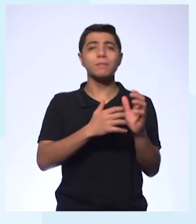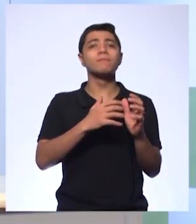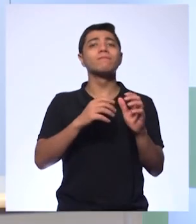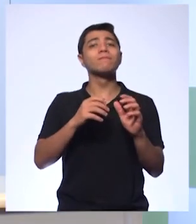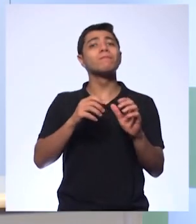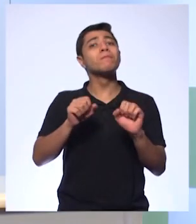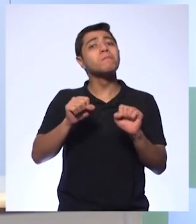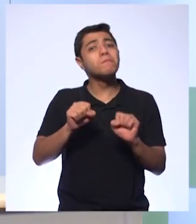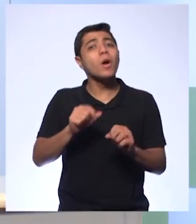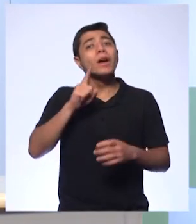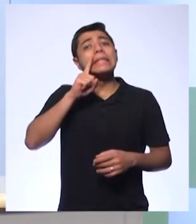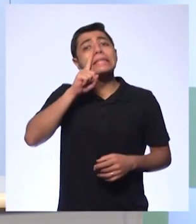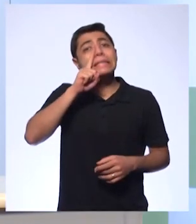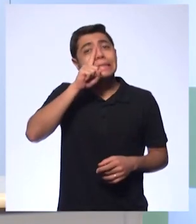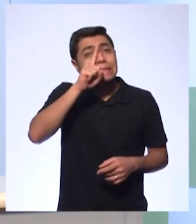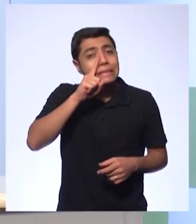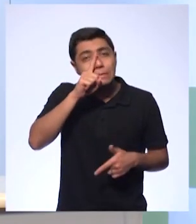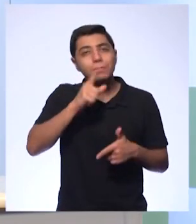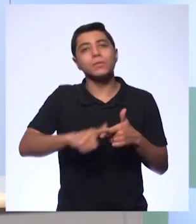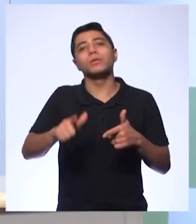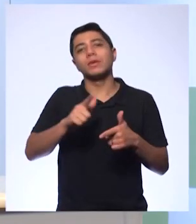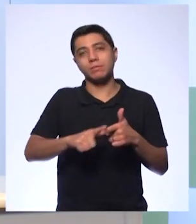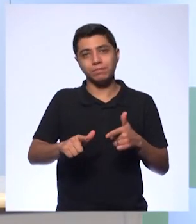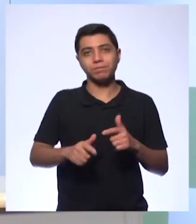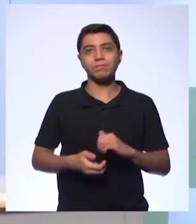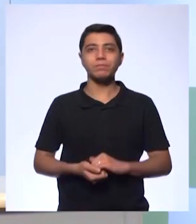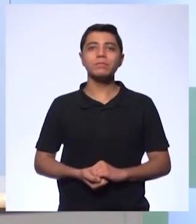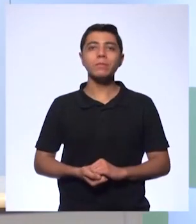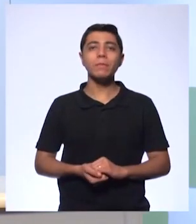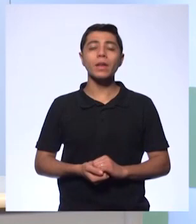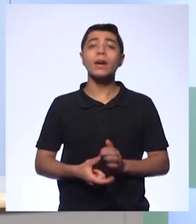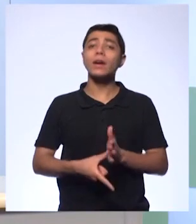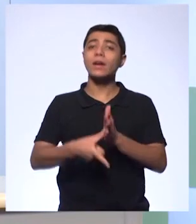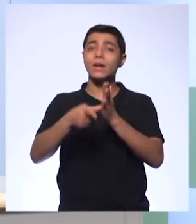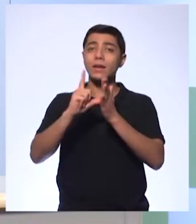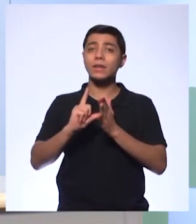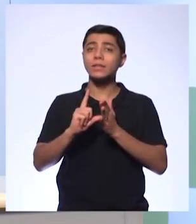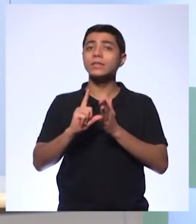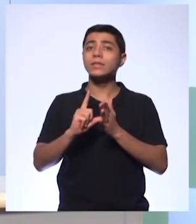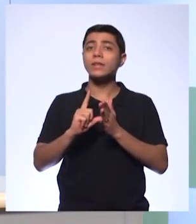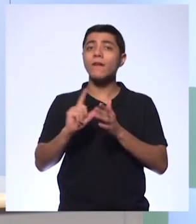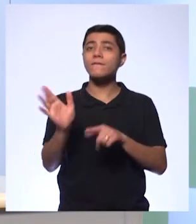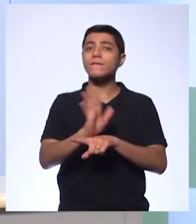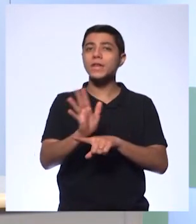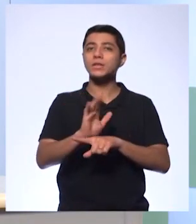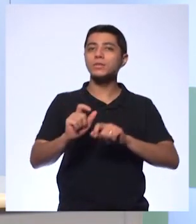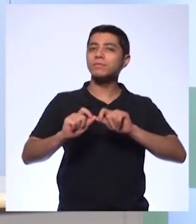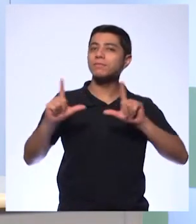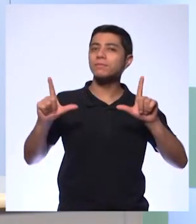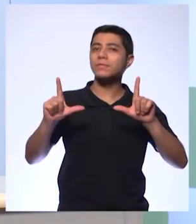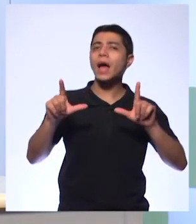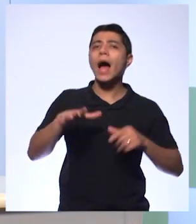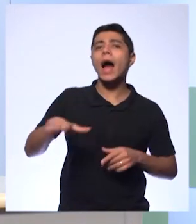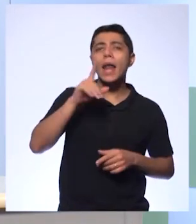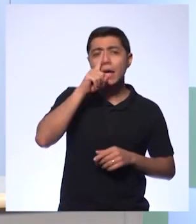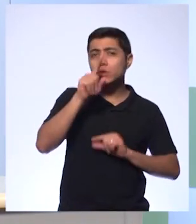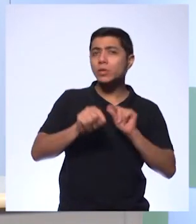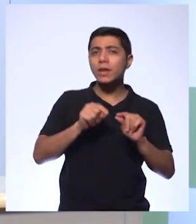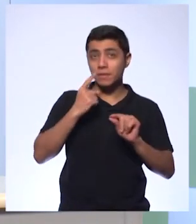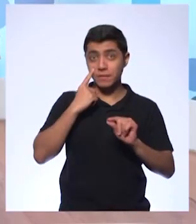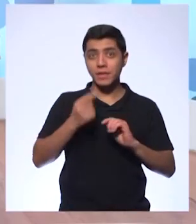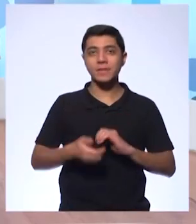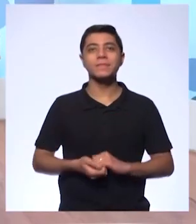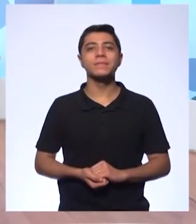Para começarmos os nossos trabalhos de hoje, assistiremos a um vídeo. O que é uma área de risco? Já já a gente